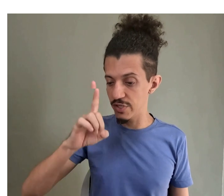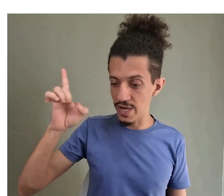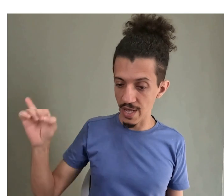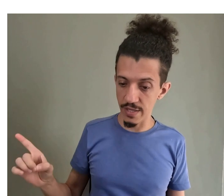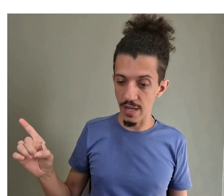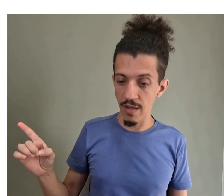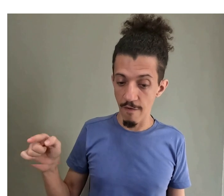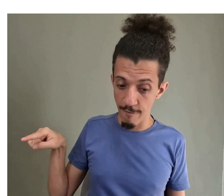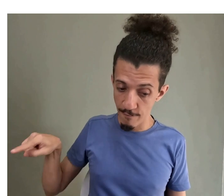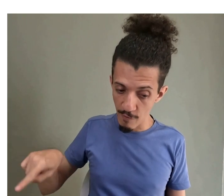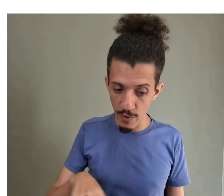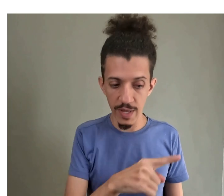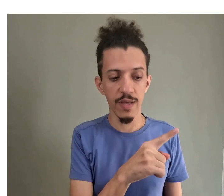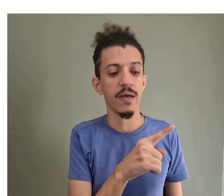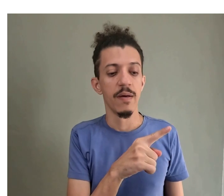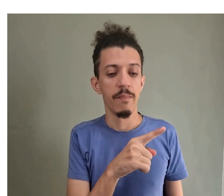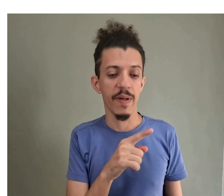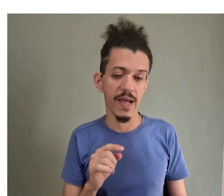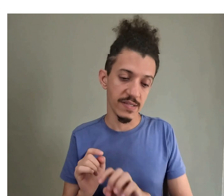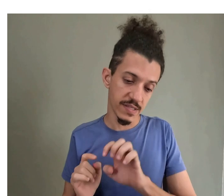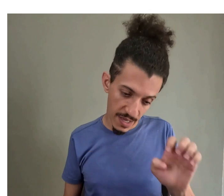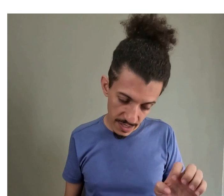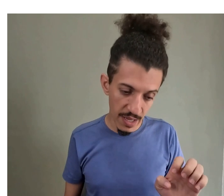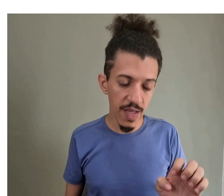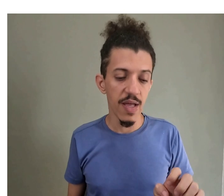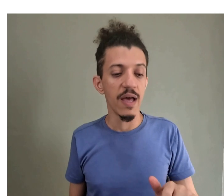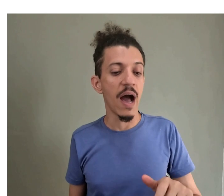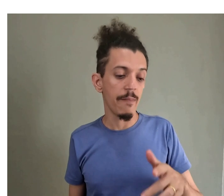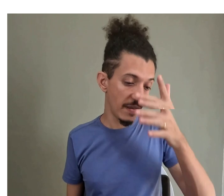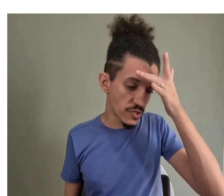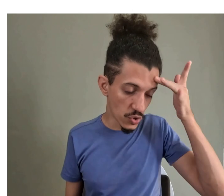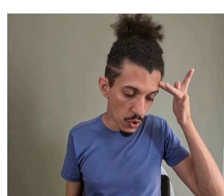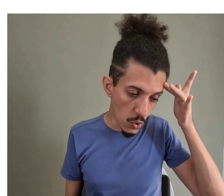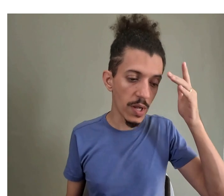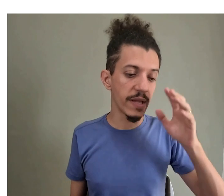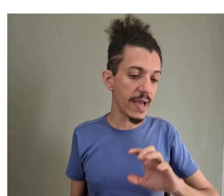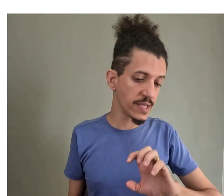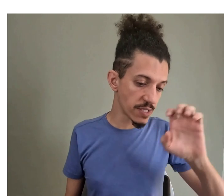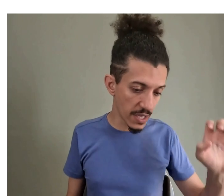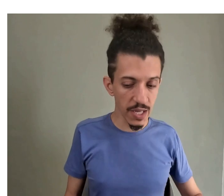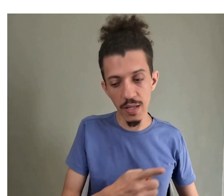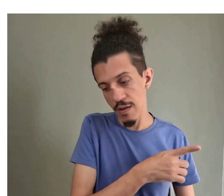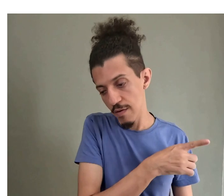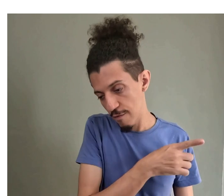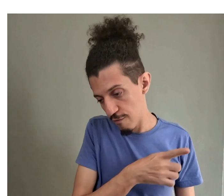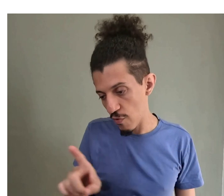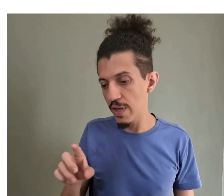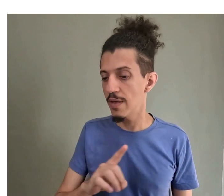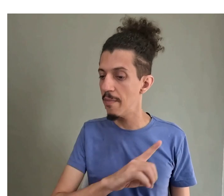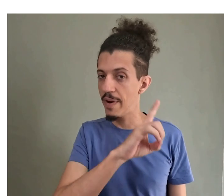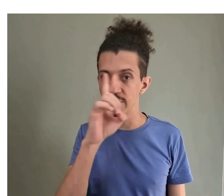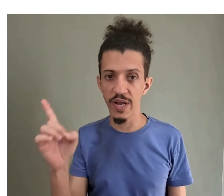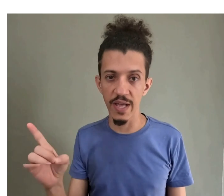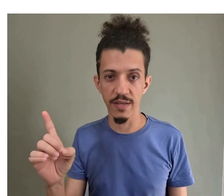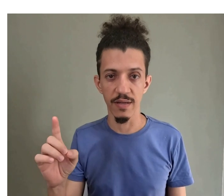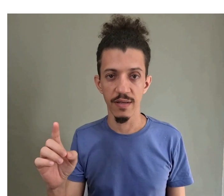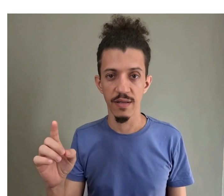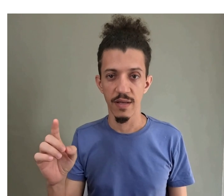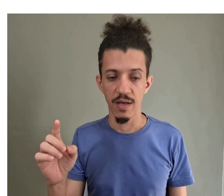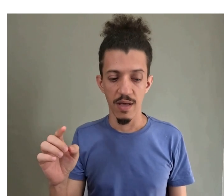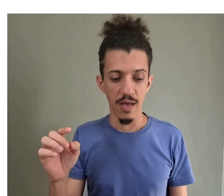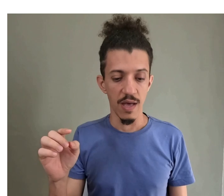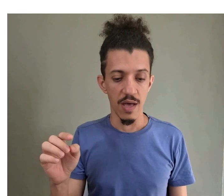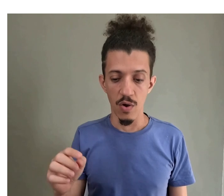da direita foi para a esquerda, a pessoa da esquerda foi para a direita.